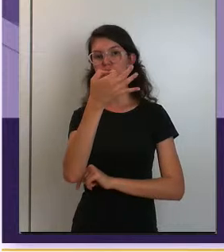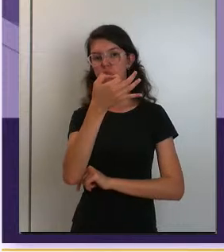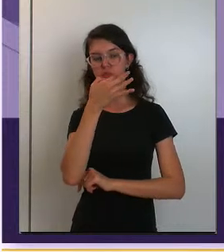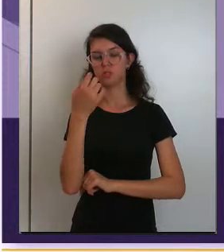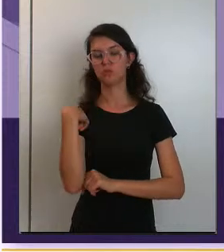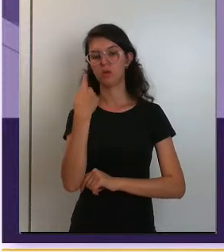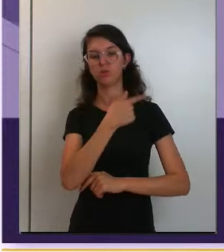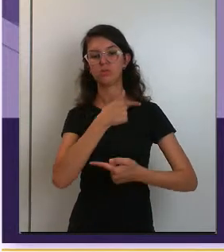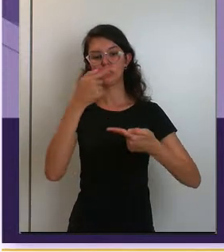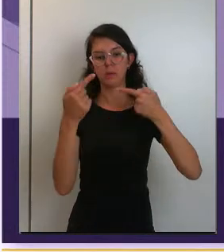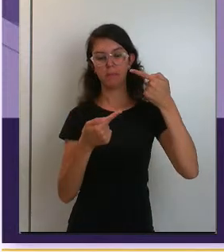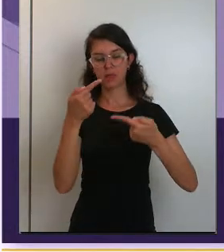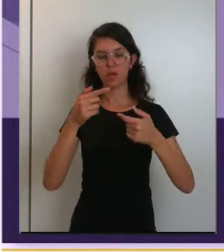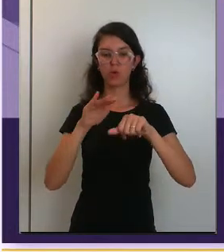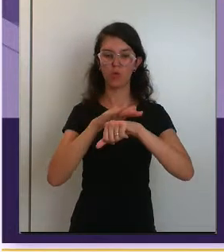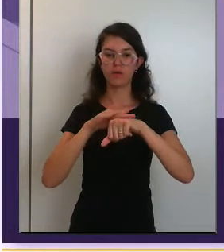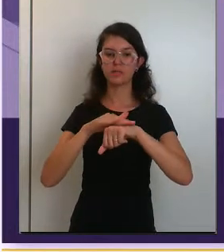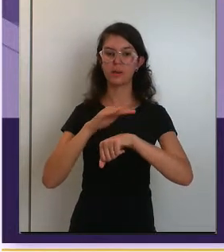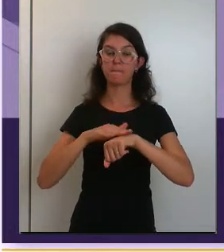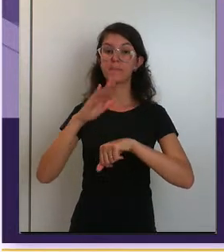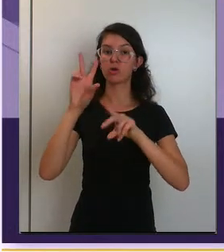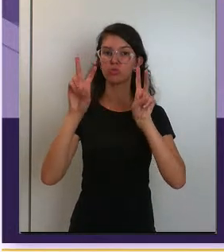debater e conversar um pouco mais adiante.